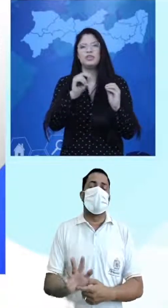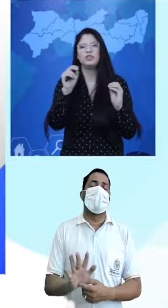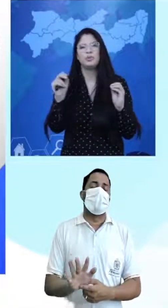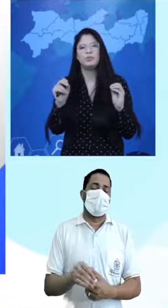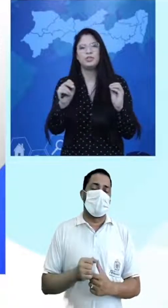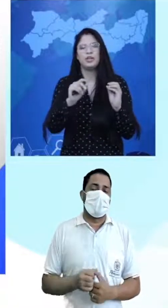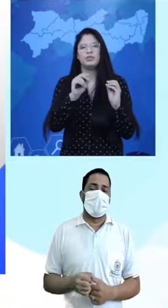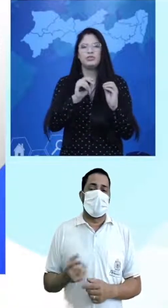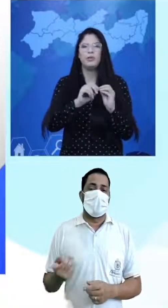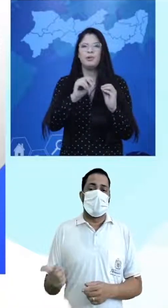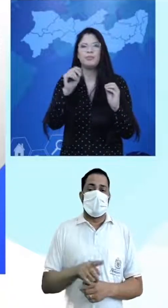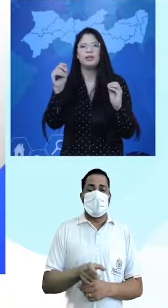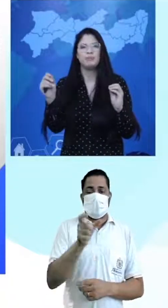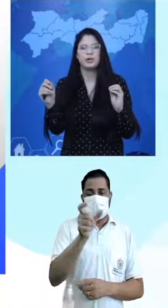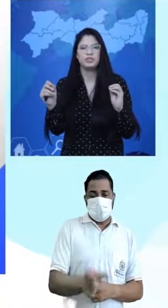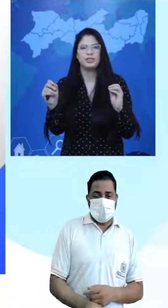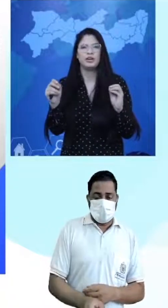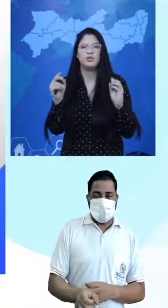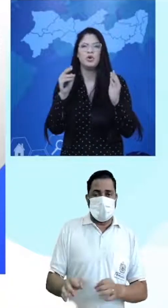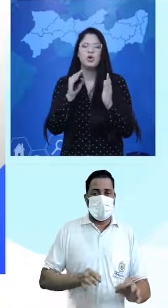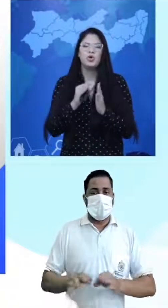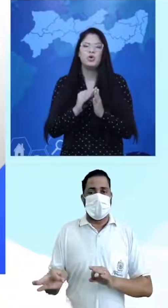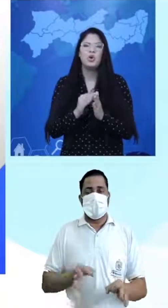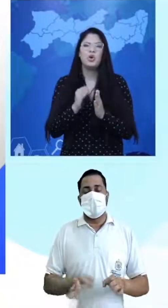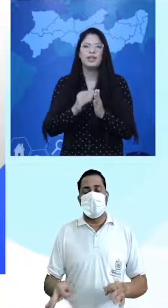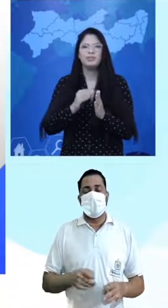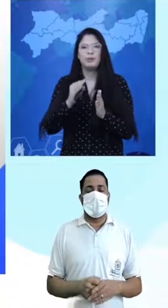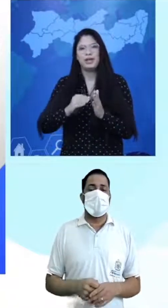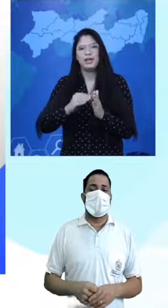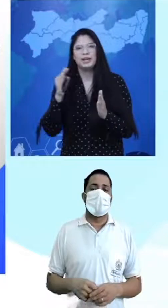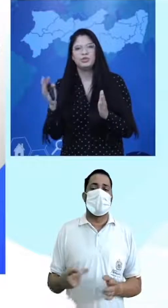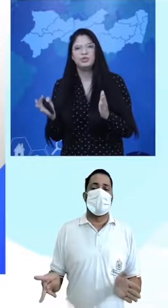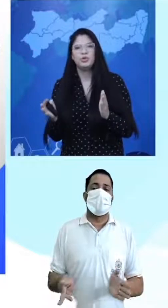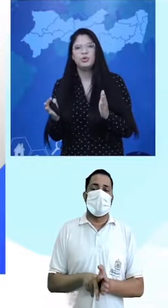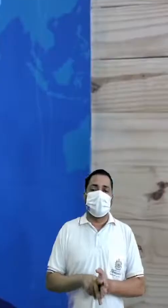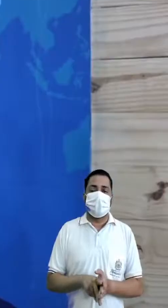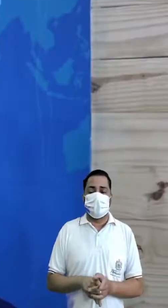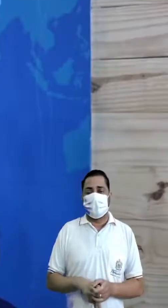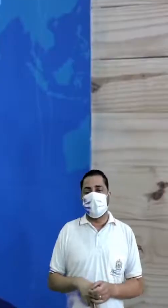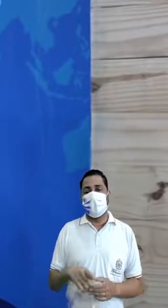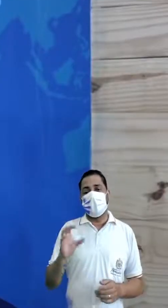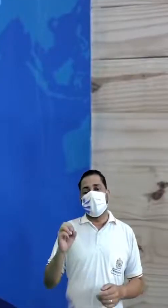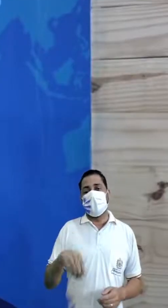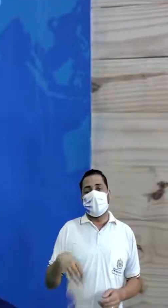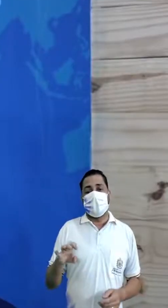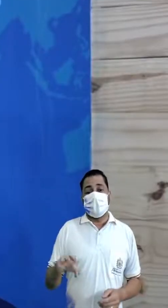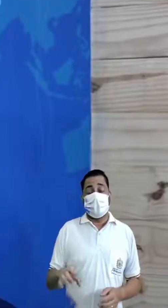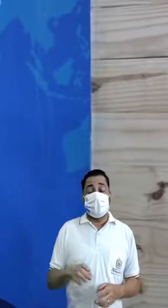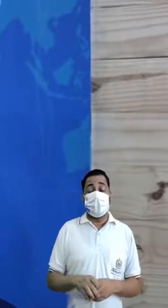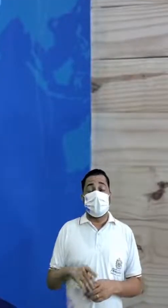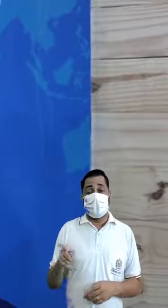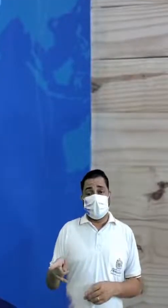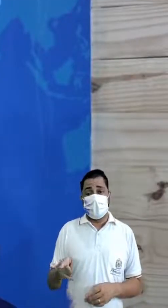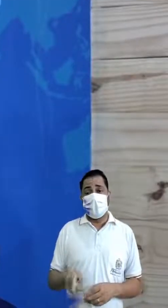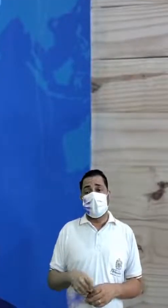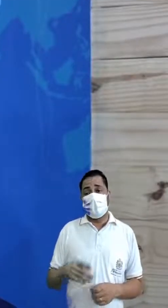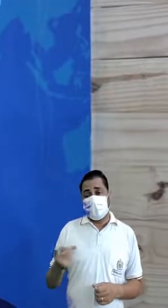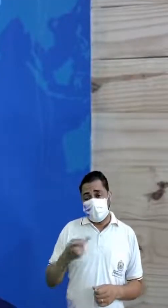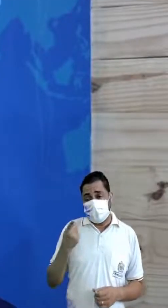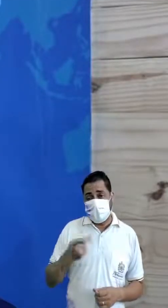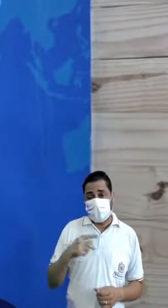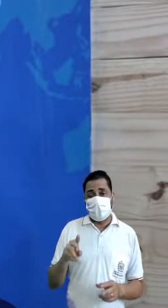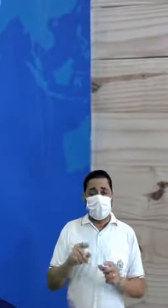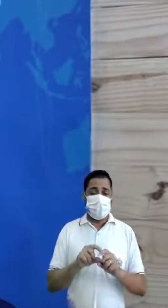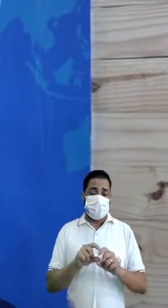incidem sobre o objeto e sobre o plano de projeção com as propriedades do cone é que justificam a